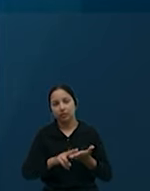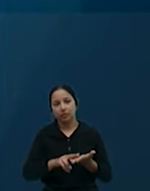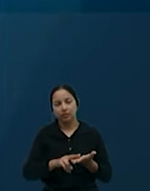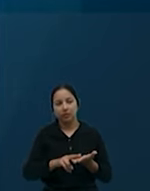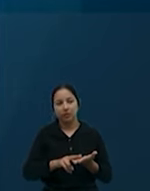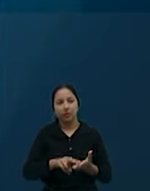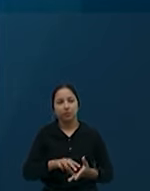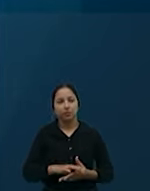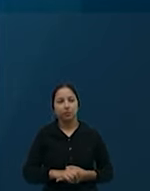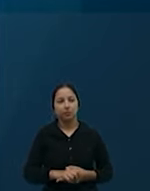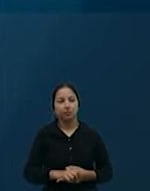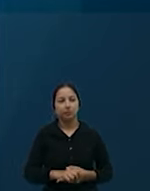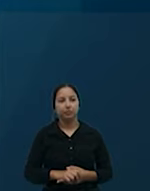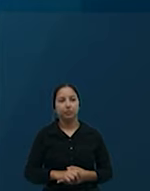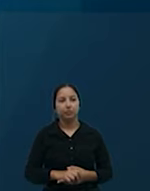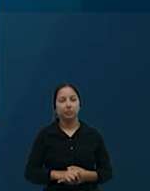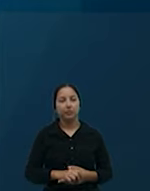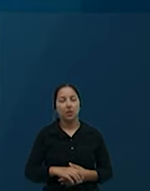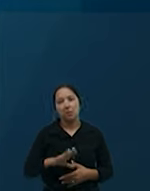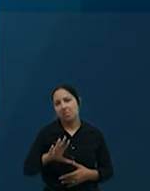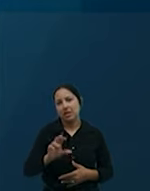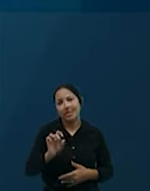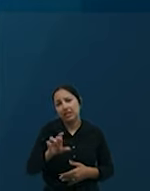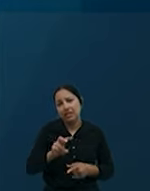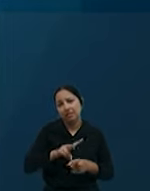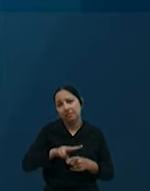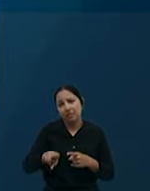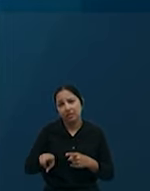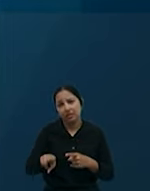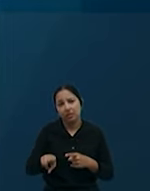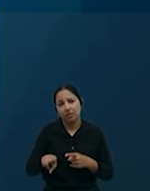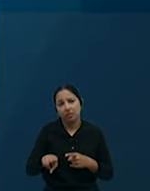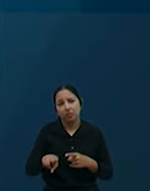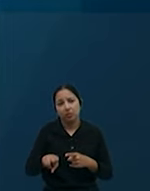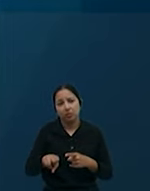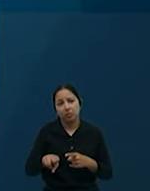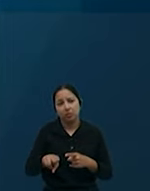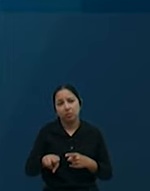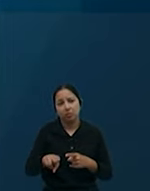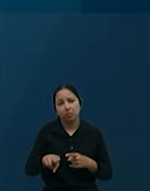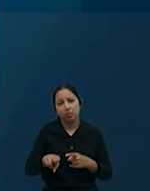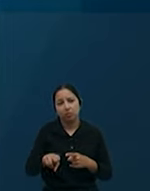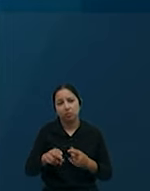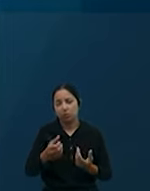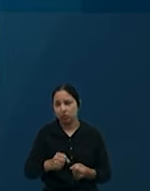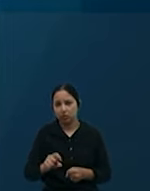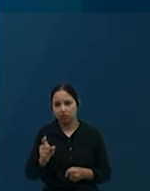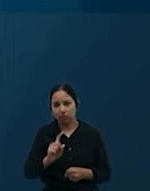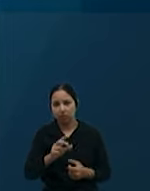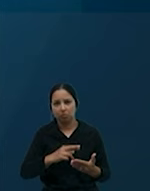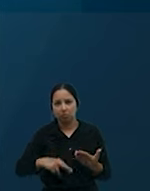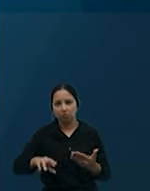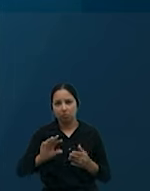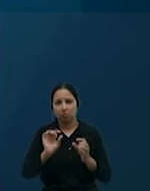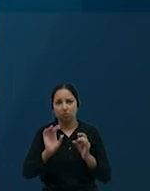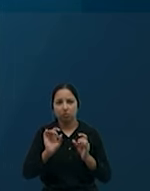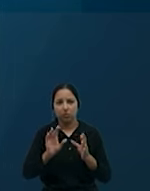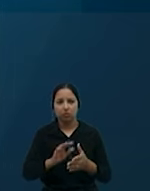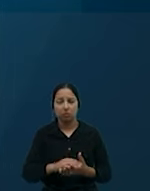né? Mas, sendo vencido, ou seja, pelo não conhecimento do especial, aí eu aderiria